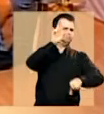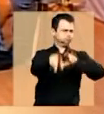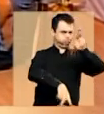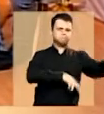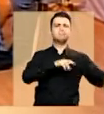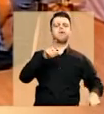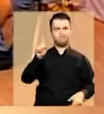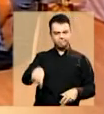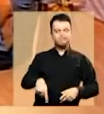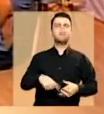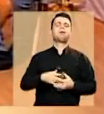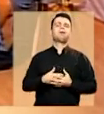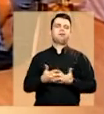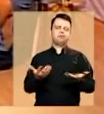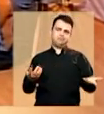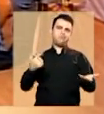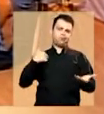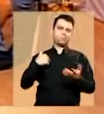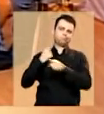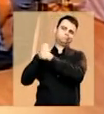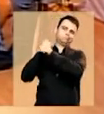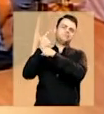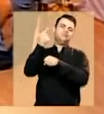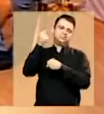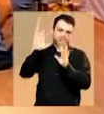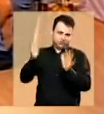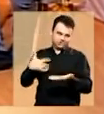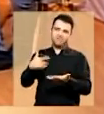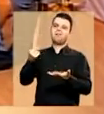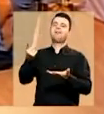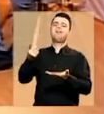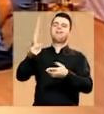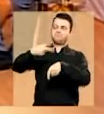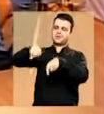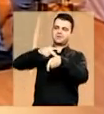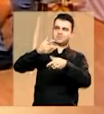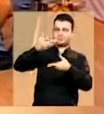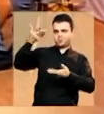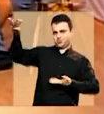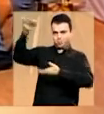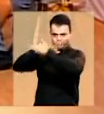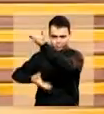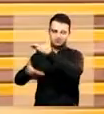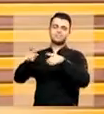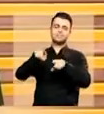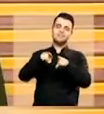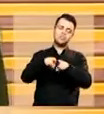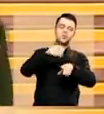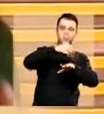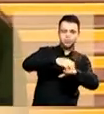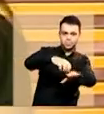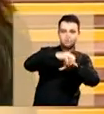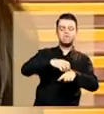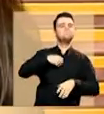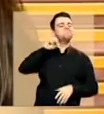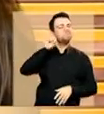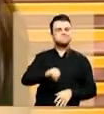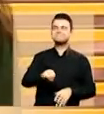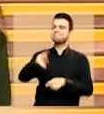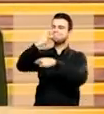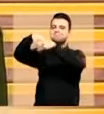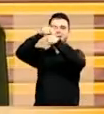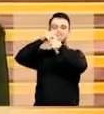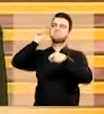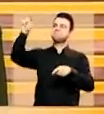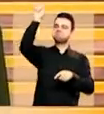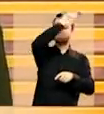benefícios. Eu mexo com turismo há 20 anos e com intercâmbio também. Eu posso te falar que, como turista, gostaria de fazer intercâmbio em todos os lugares que